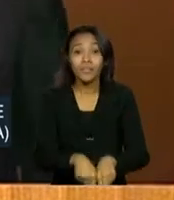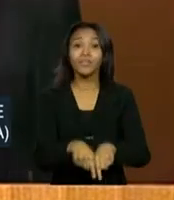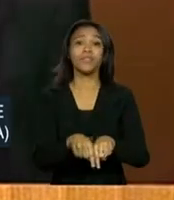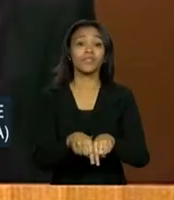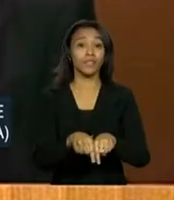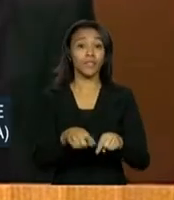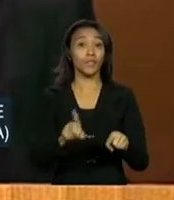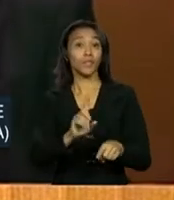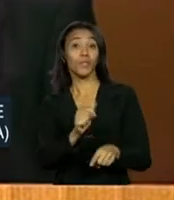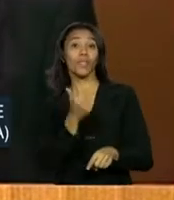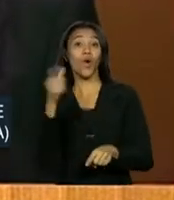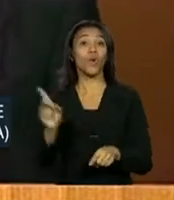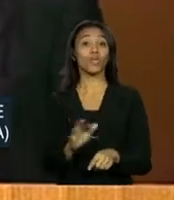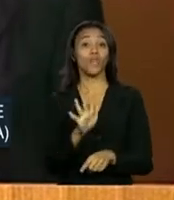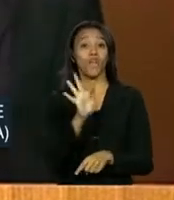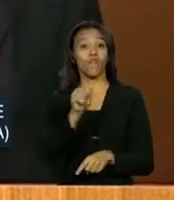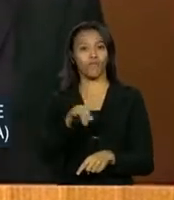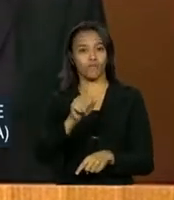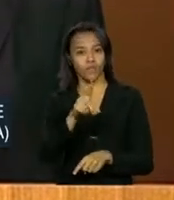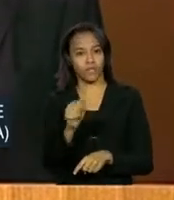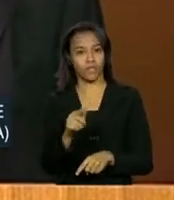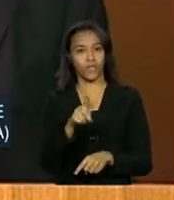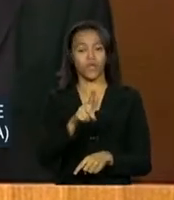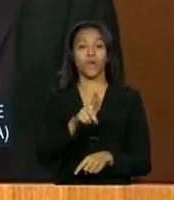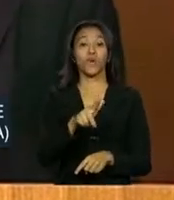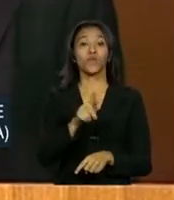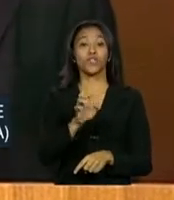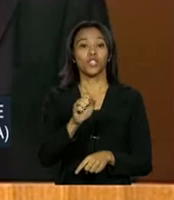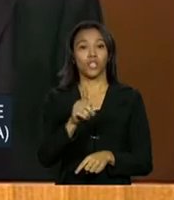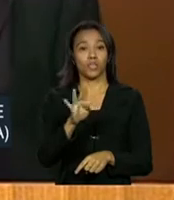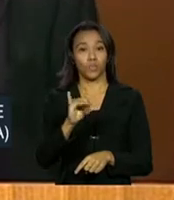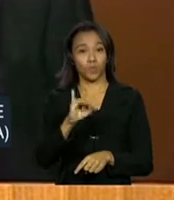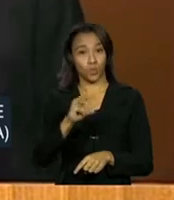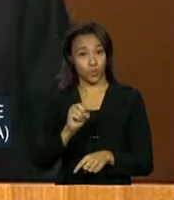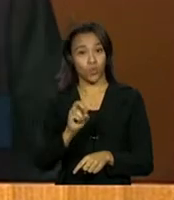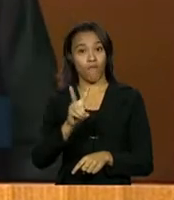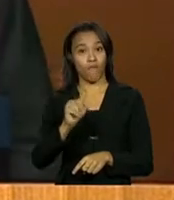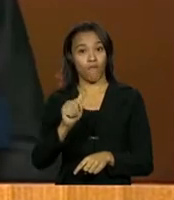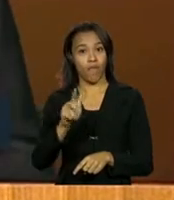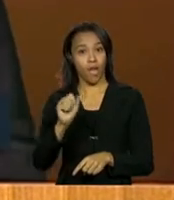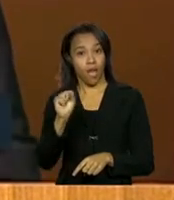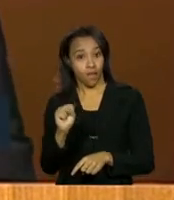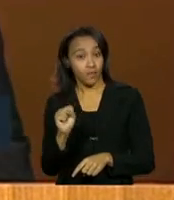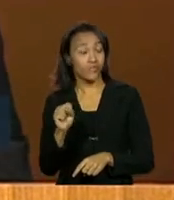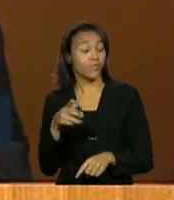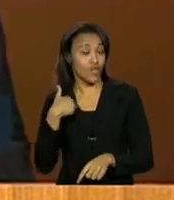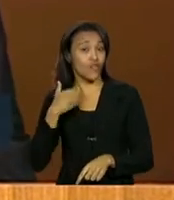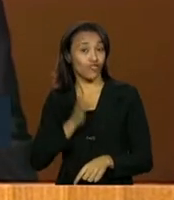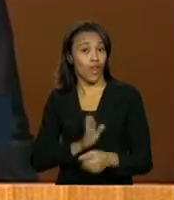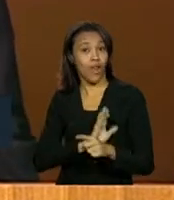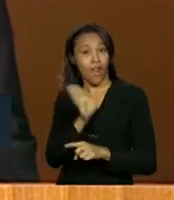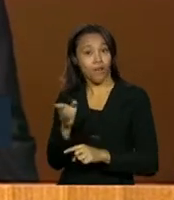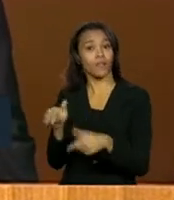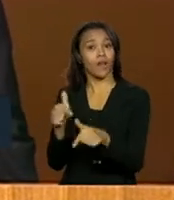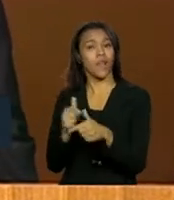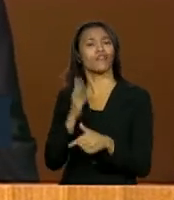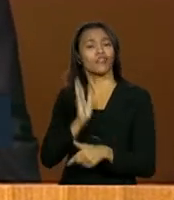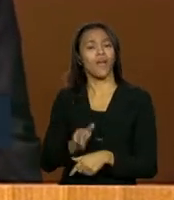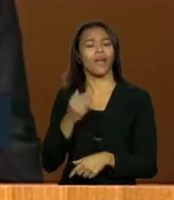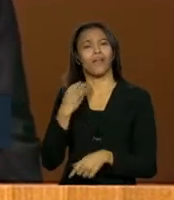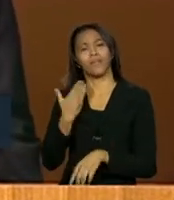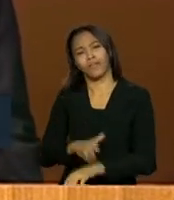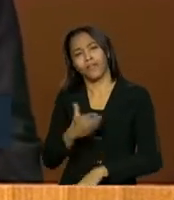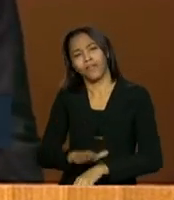do que na Fundação Getúlio Vargas, uma instituição que eu também já pertenci, porque fiz o meu estágio